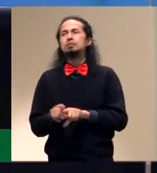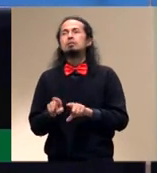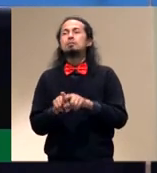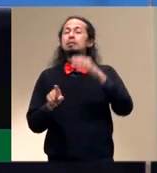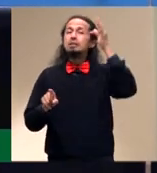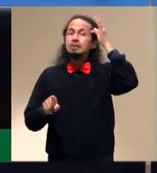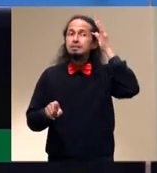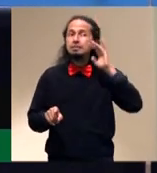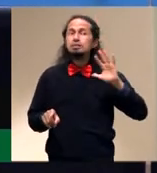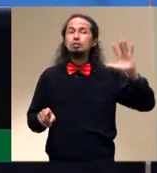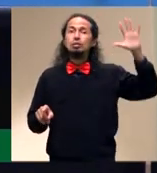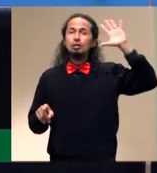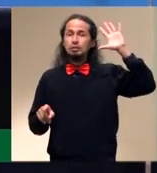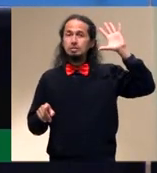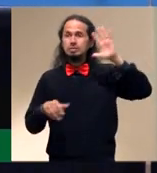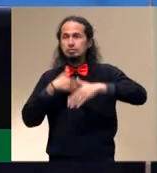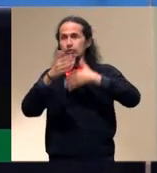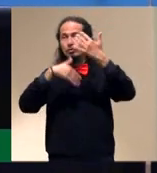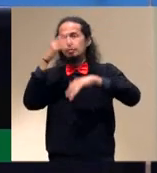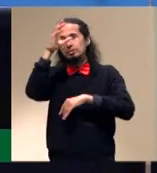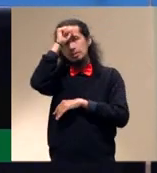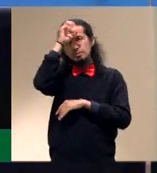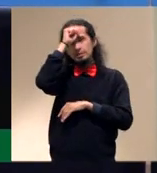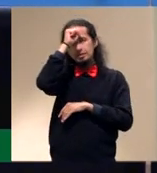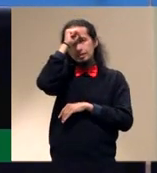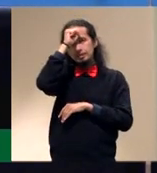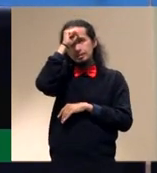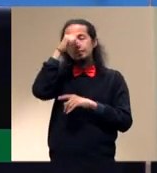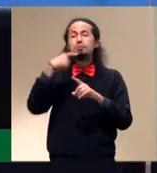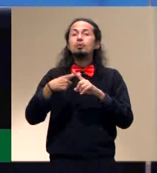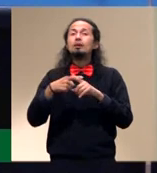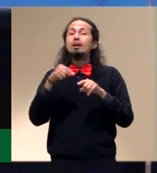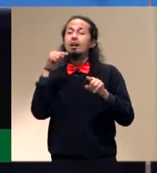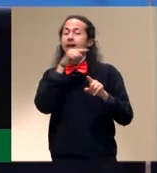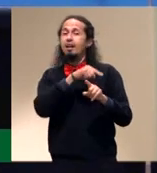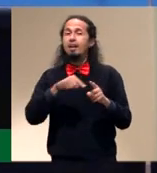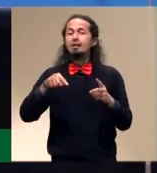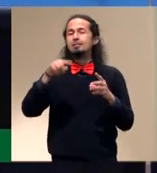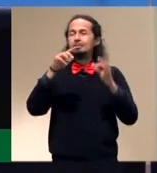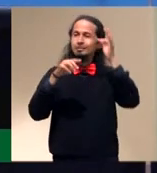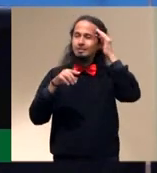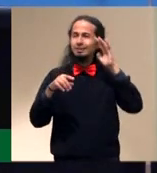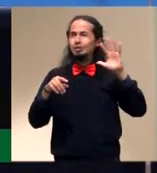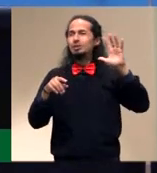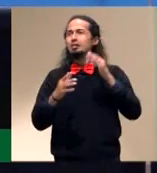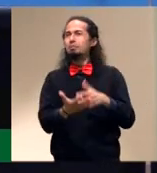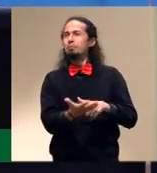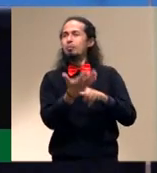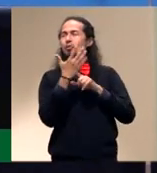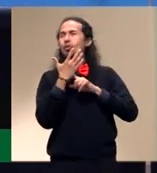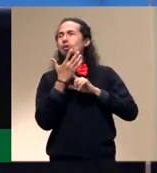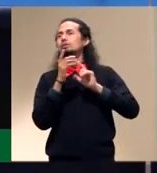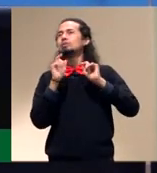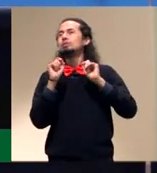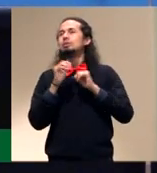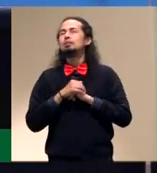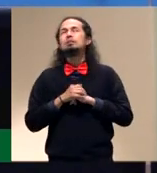teorias de desenvolvimento e aprendizagem, elas nos indicam, na verdade, talvez o que a gente possa chamar, eu gosto de chamar